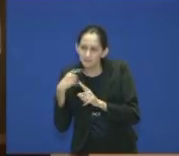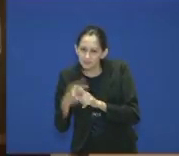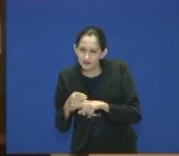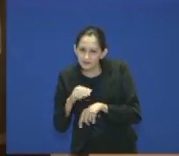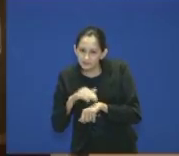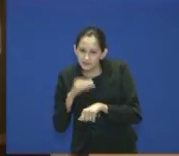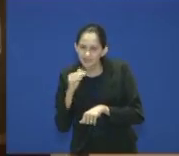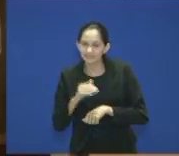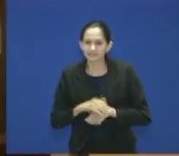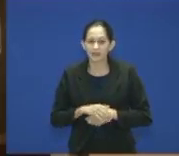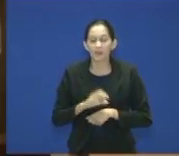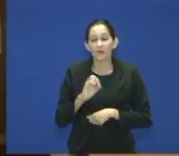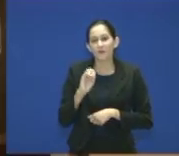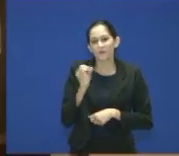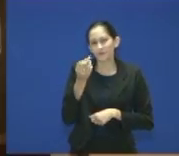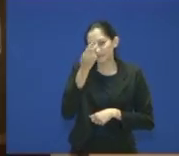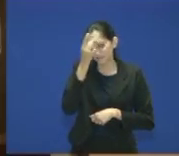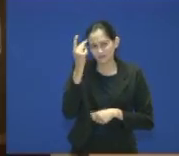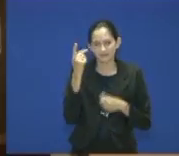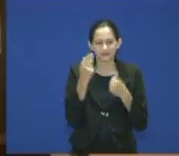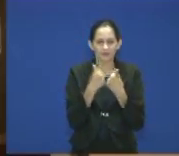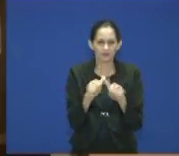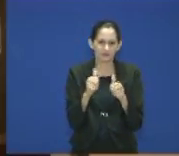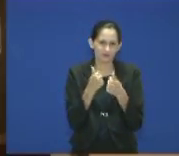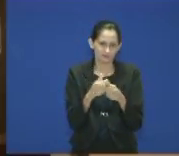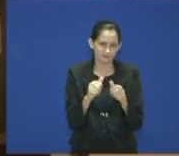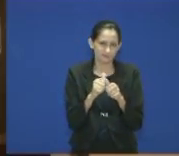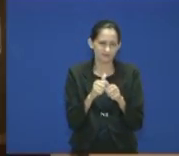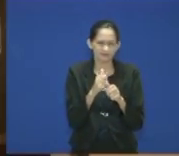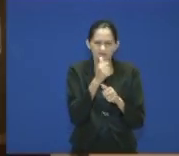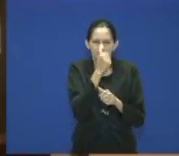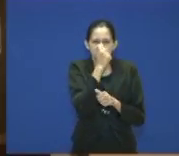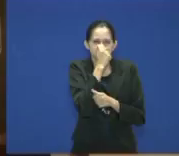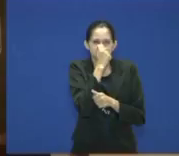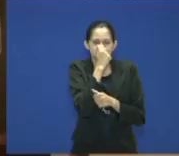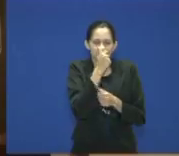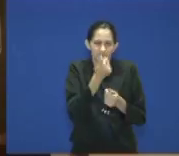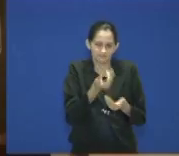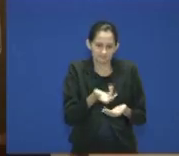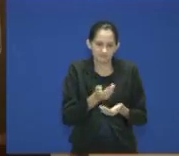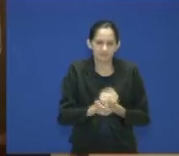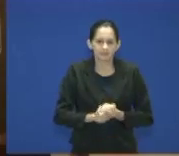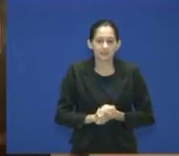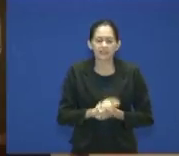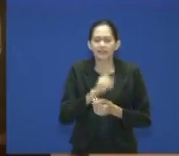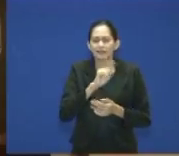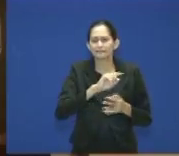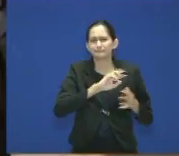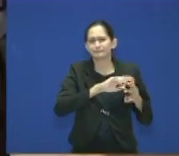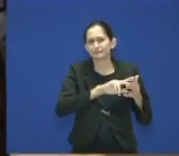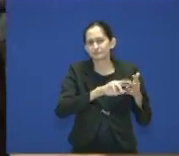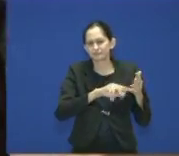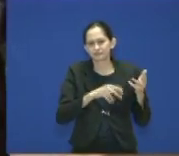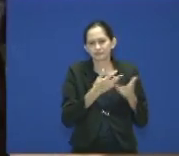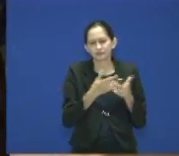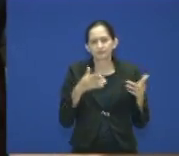Ou quem nunca pegou um ônibus lotado para chegar até aqui? Esses foram apenas alguns de nossos obstáculos, mas